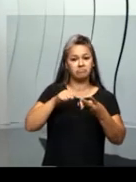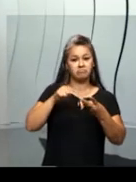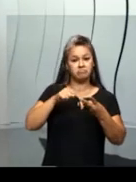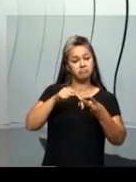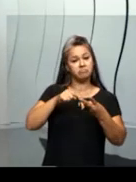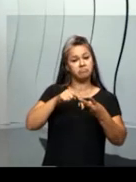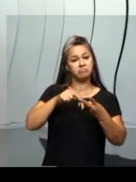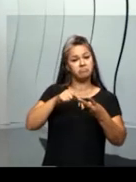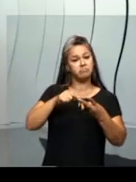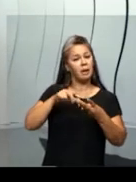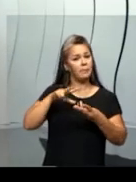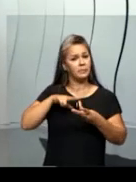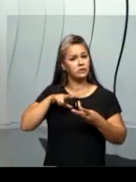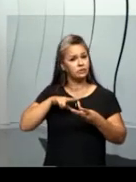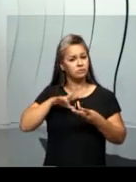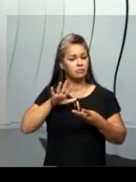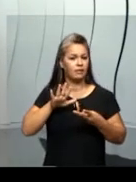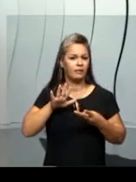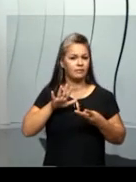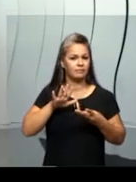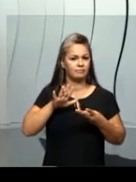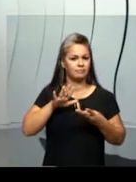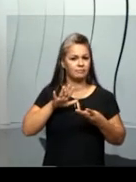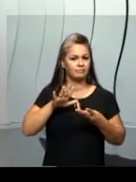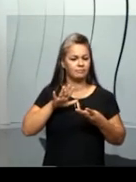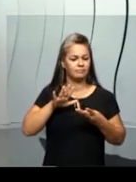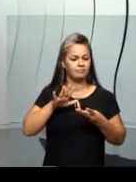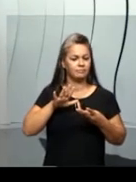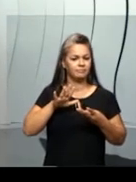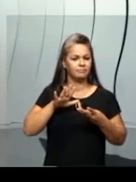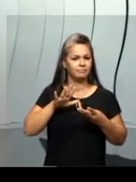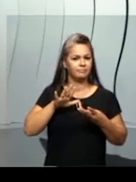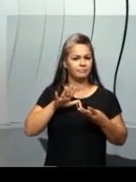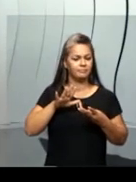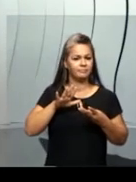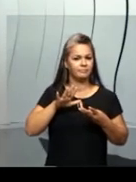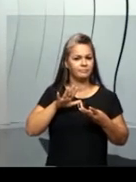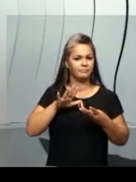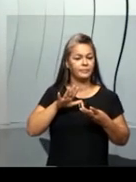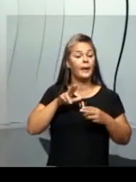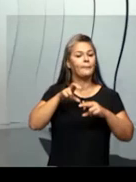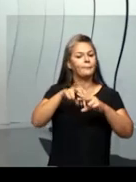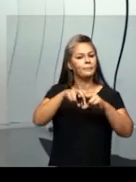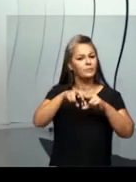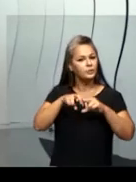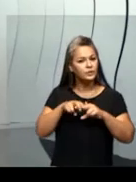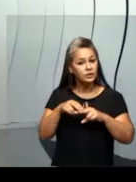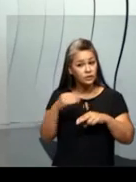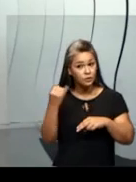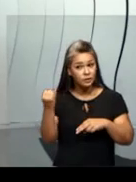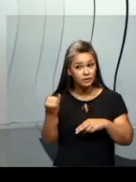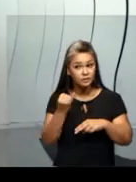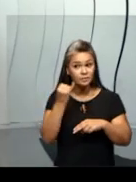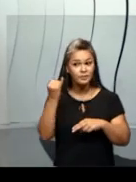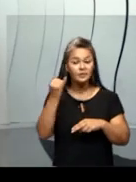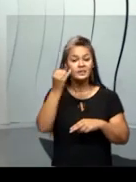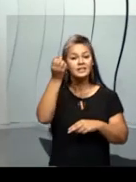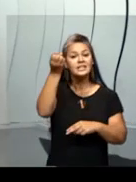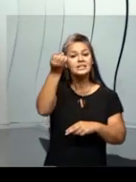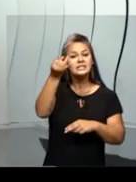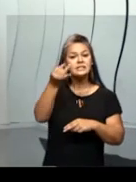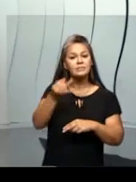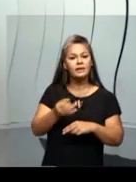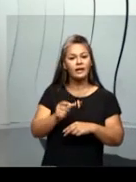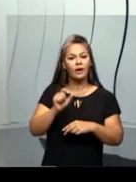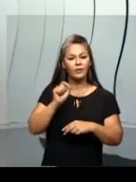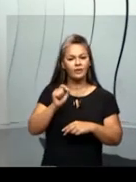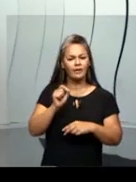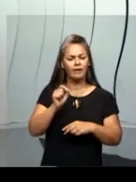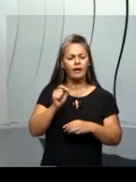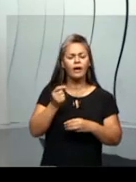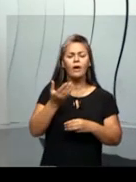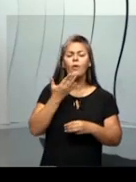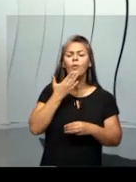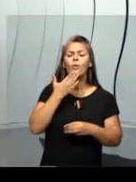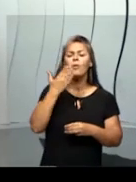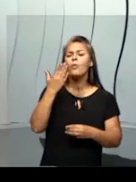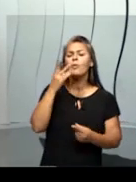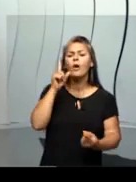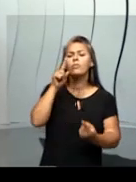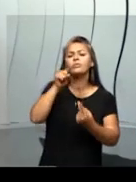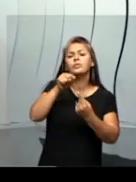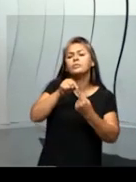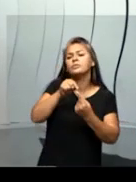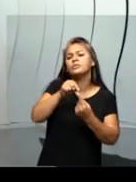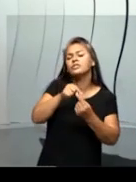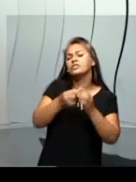Isso acontece, tá? Cada visão de cada um. Por isso que é importante frisar a construção do mapas e essa visão de